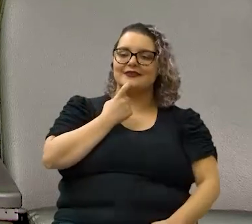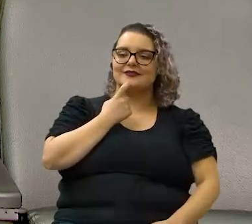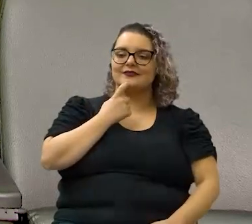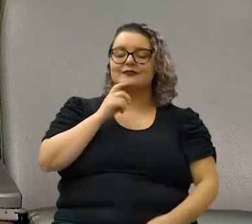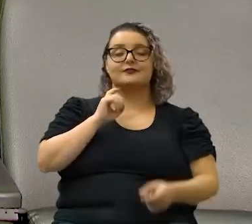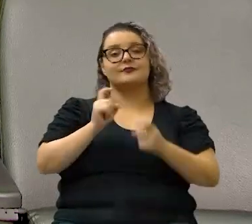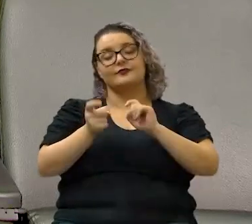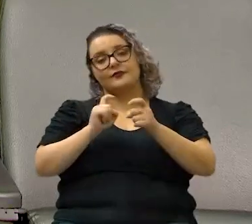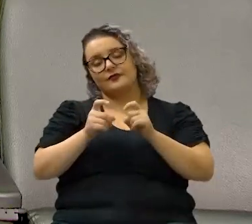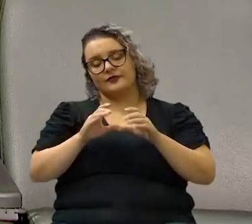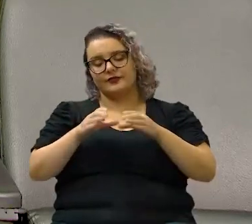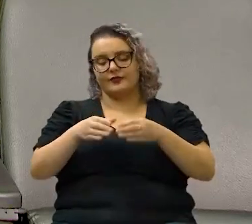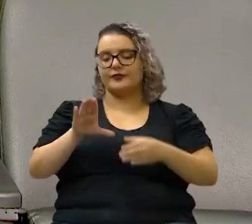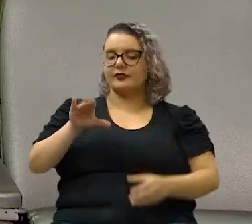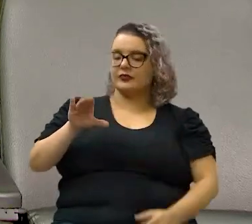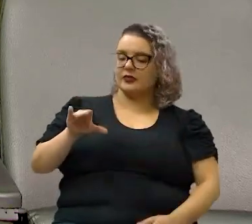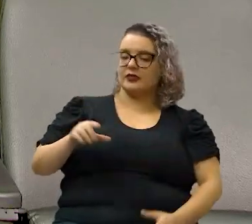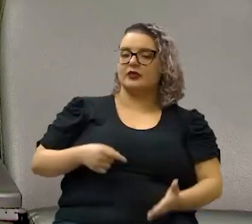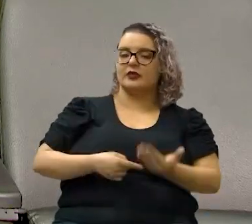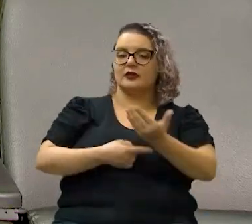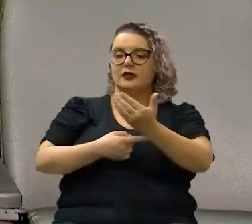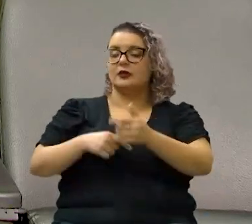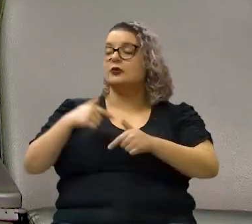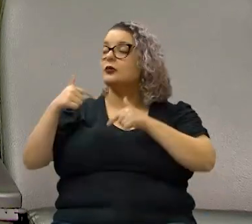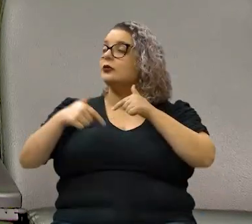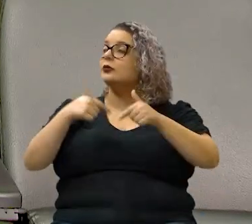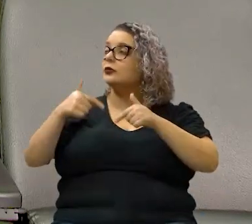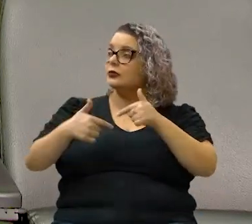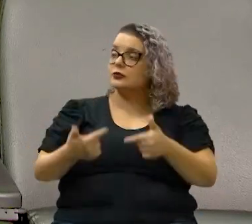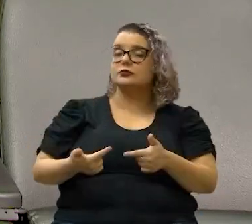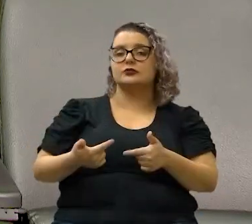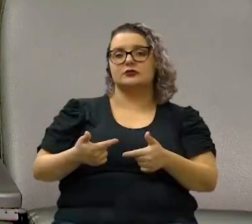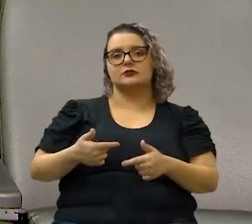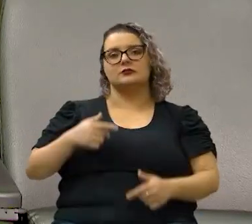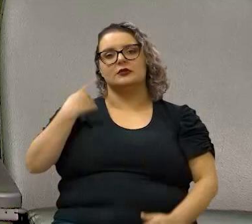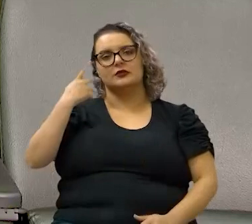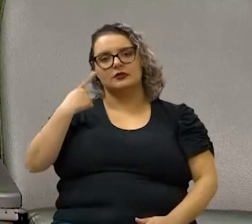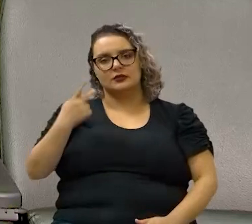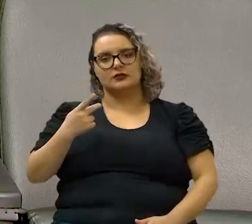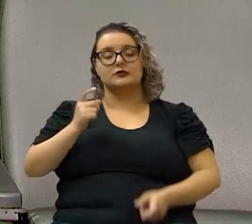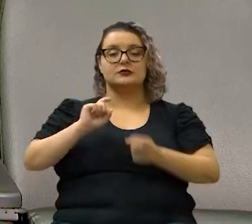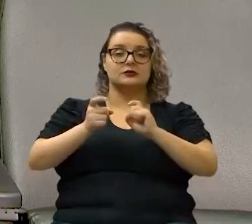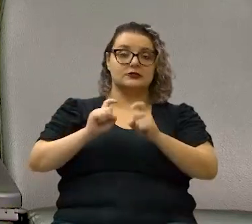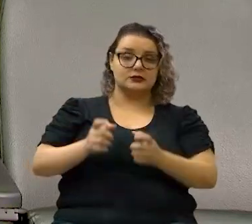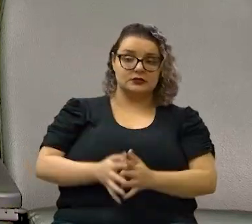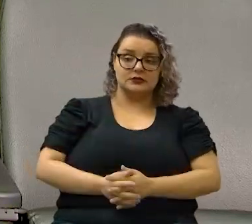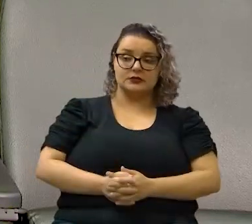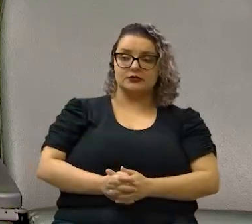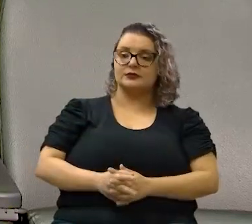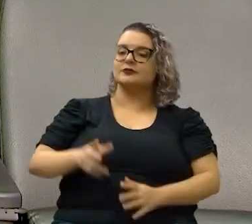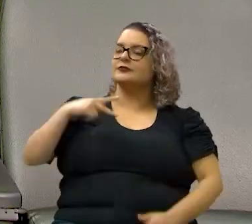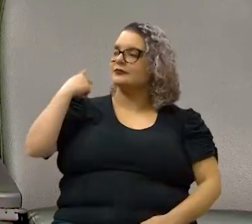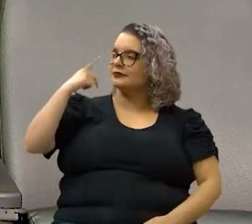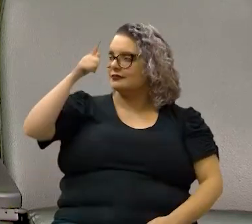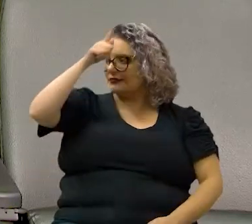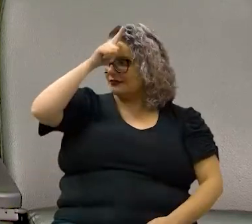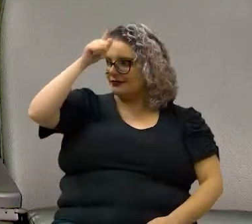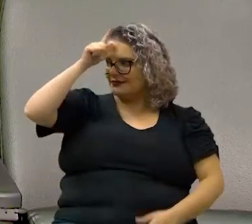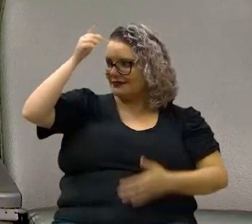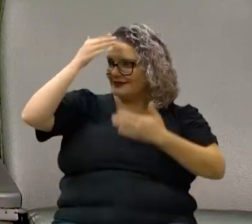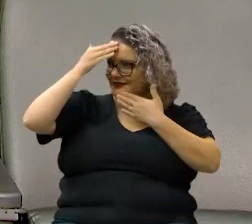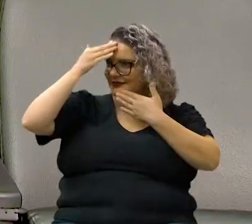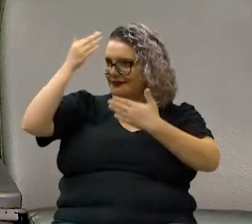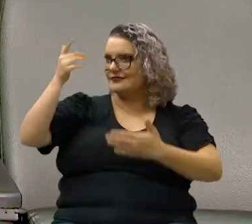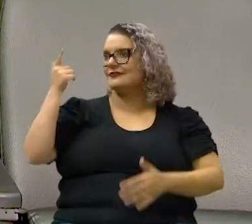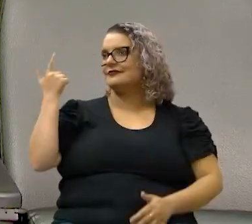Campinas, então, as reuniões da Comissão de Ciência e Tecnologia, o trabalho dos parlamentares através das reuniões. Vereador Gustavo